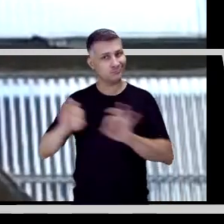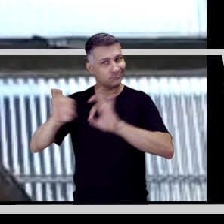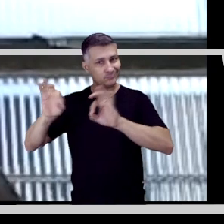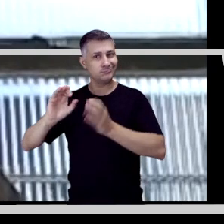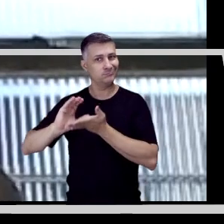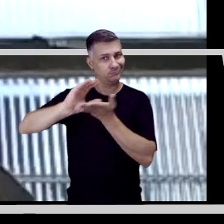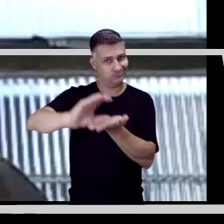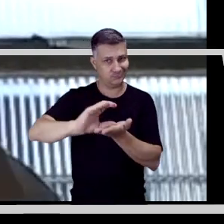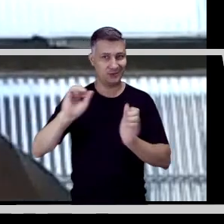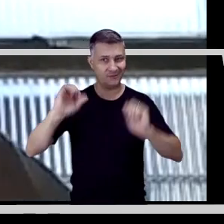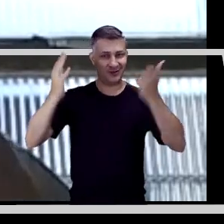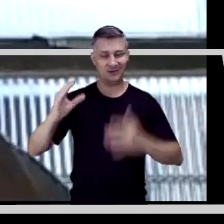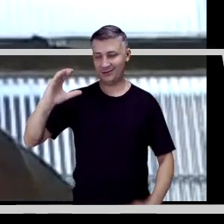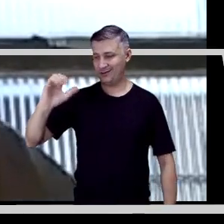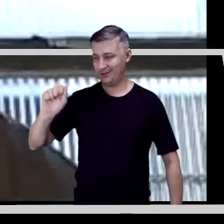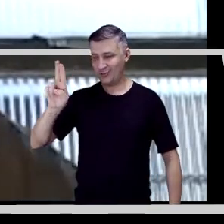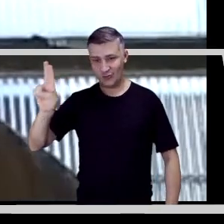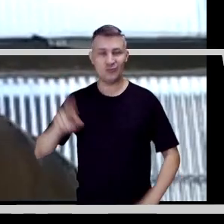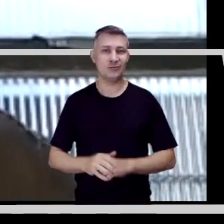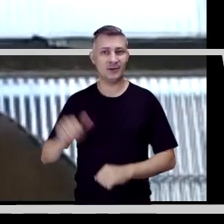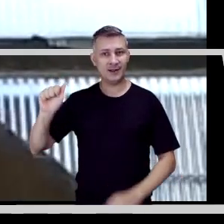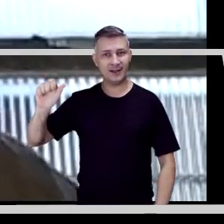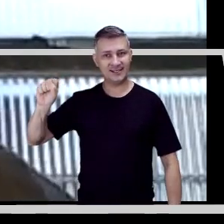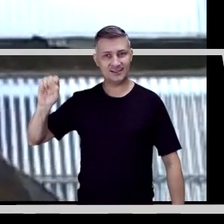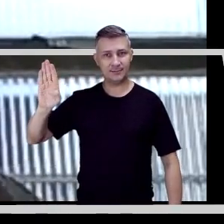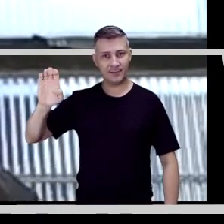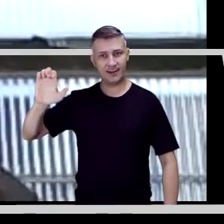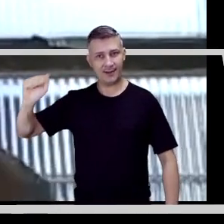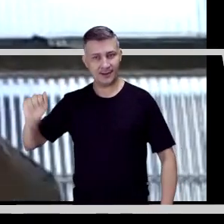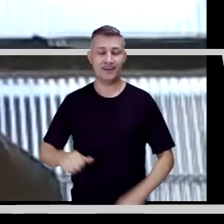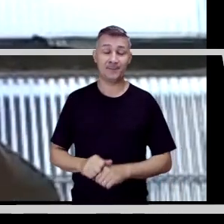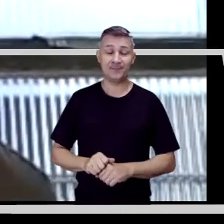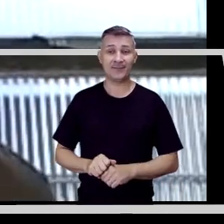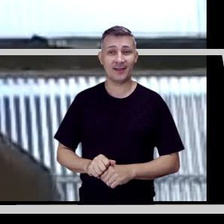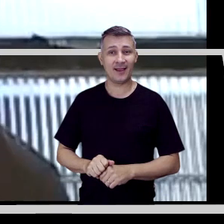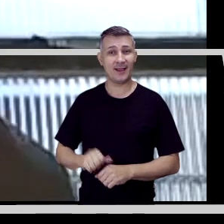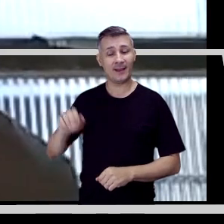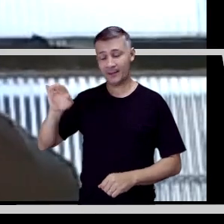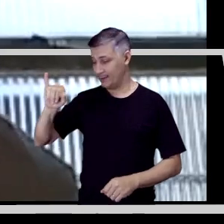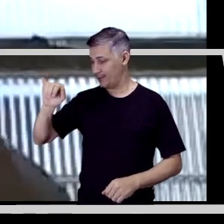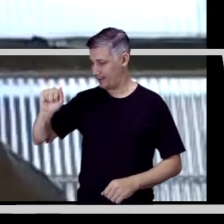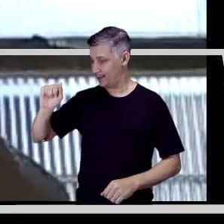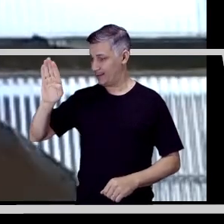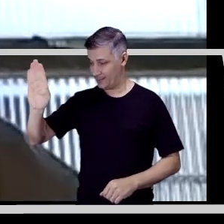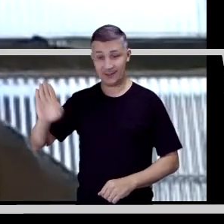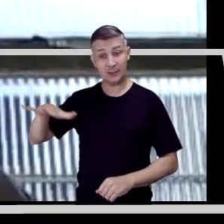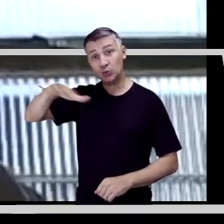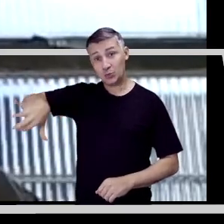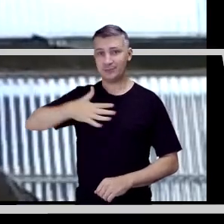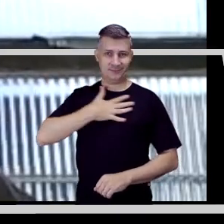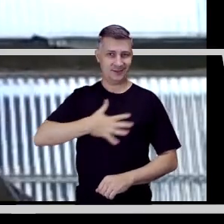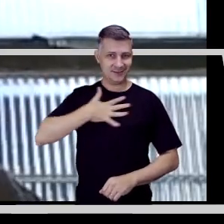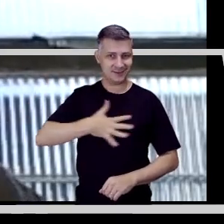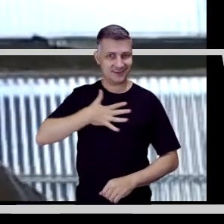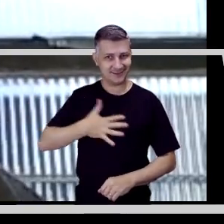né, patrocinam o evento, o CAU Santa Catarina, a Asbeia, a ABEA e o IAB. Então, para mim e para todos nós aqui é